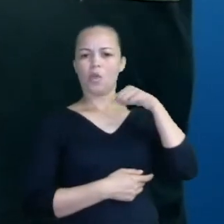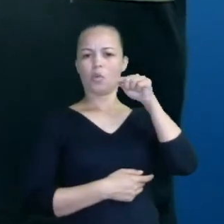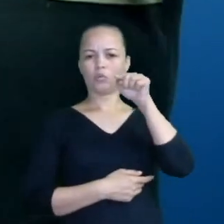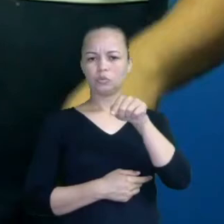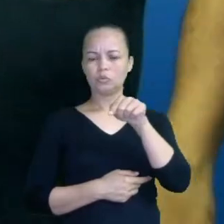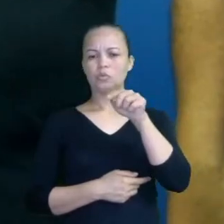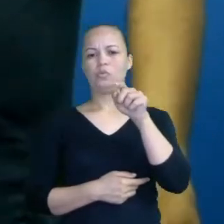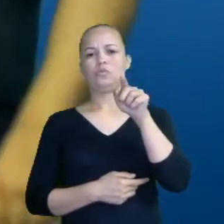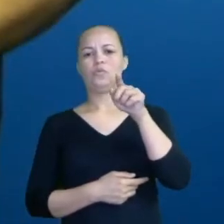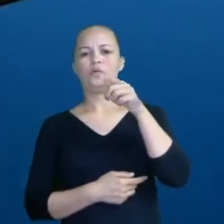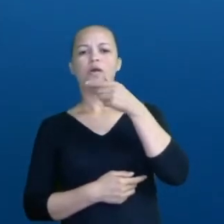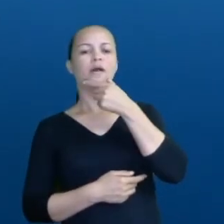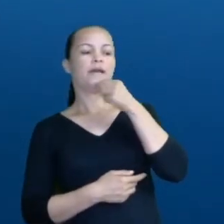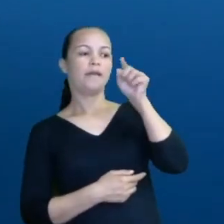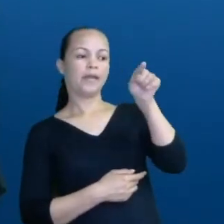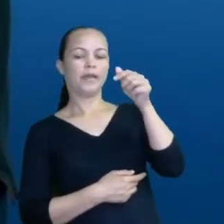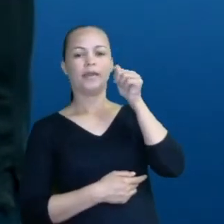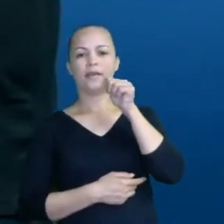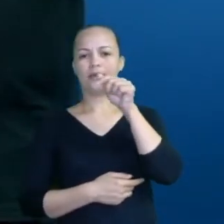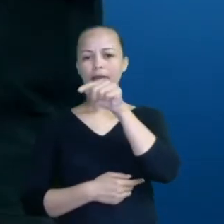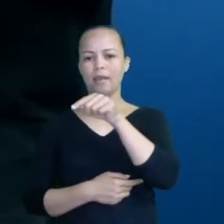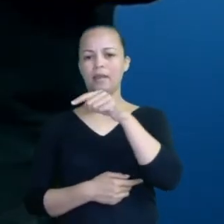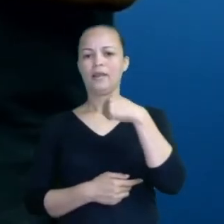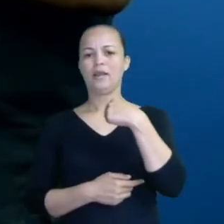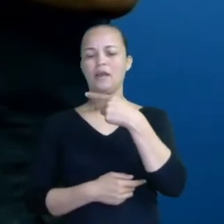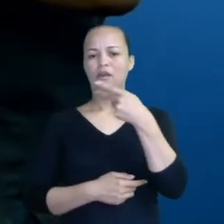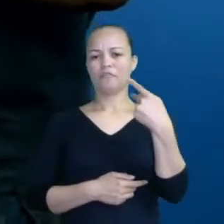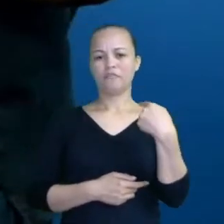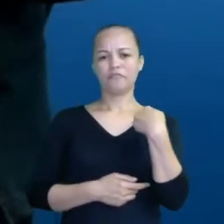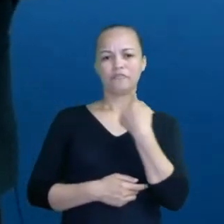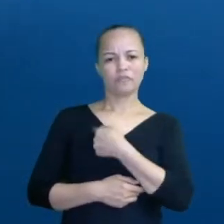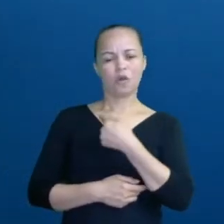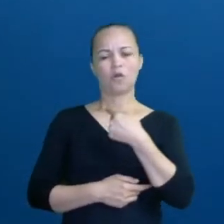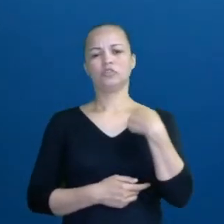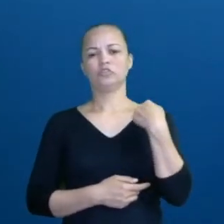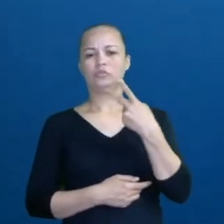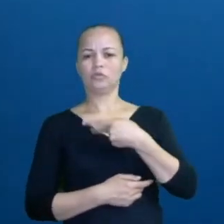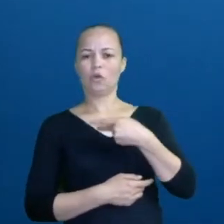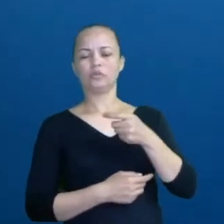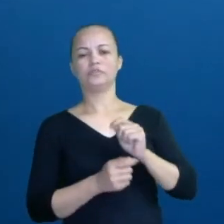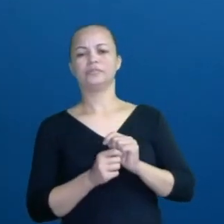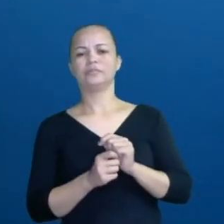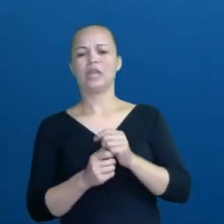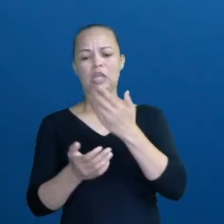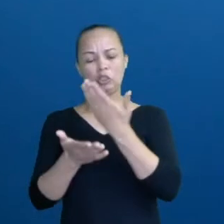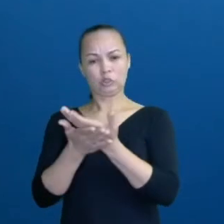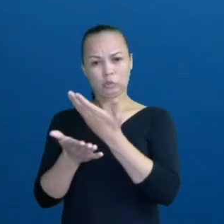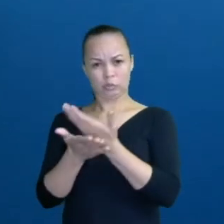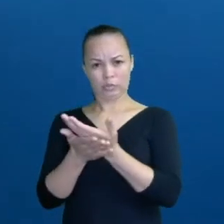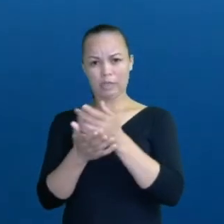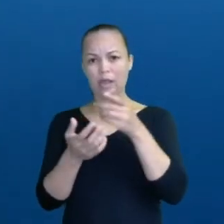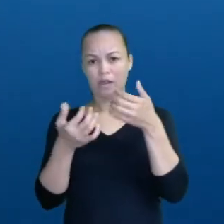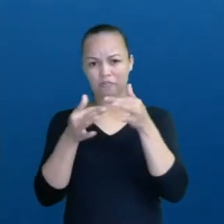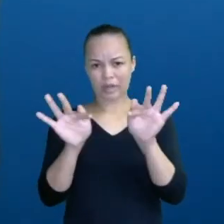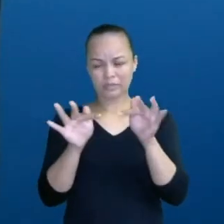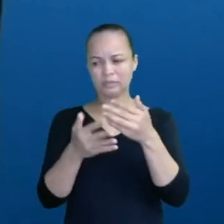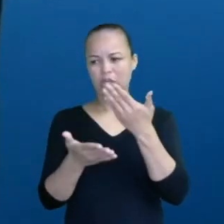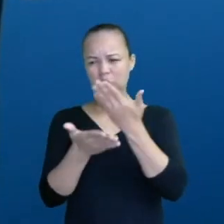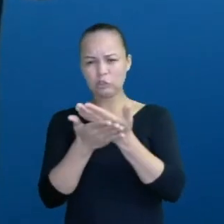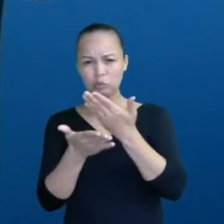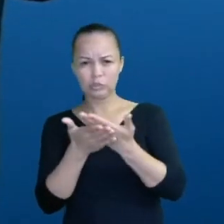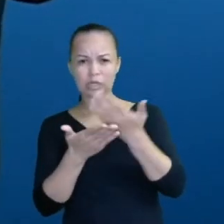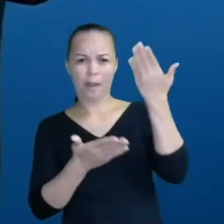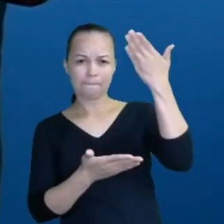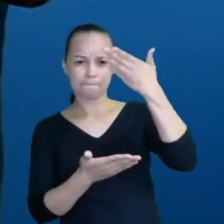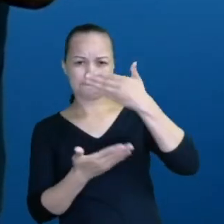vós ou eles antes do verbo. Percebam nessa primeira frase. Estudei bastante para a prova,